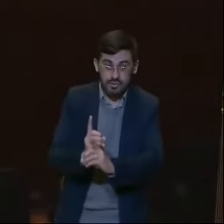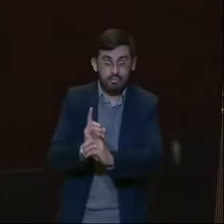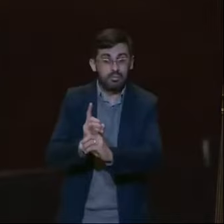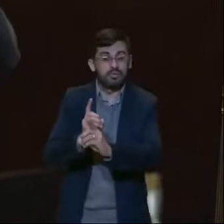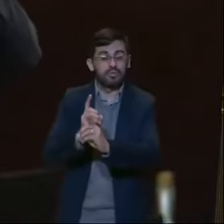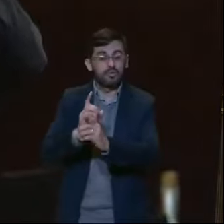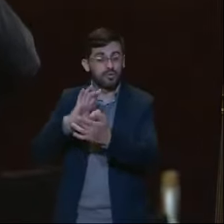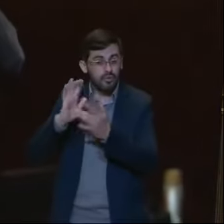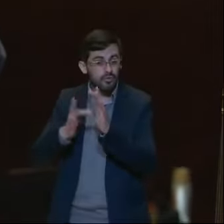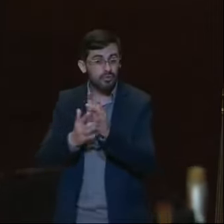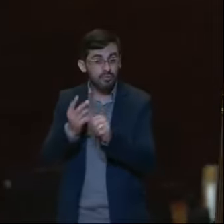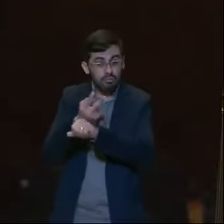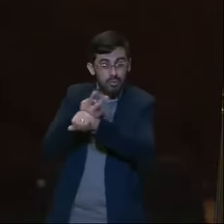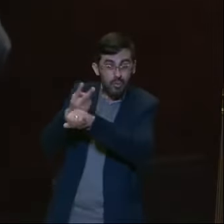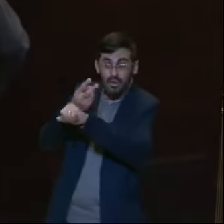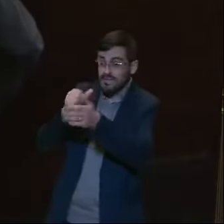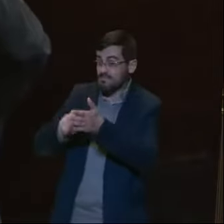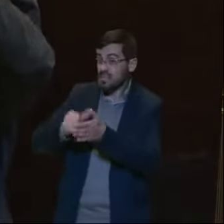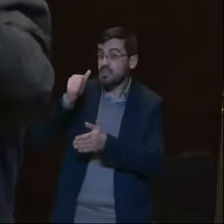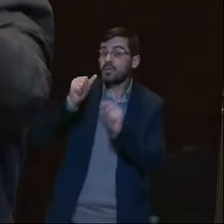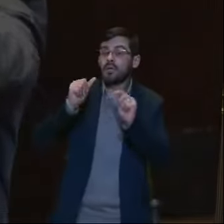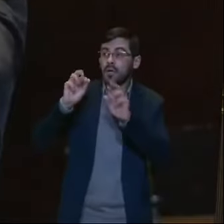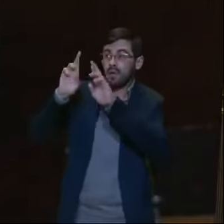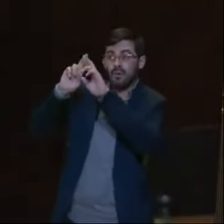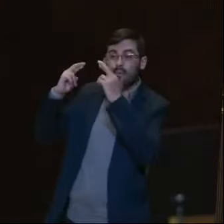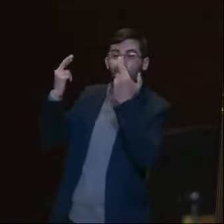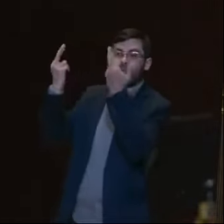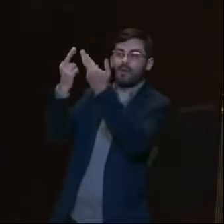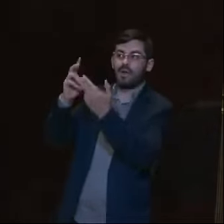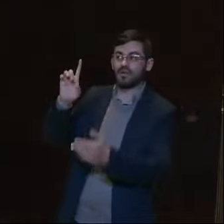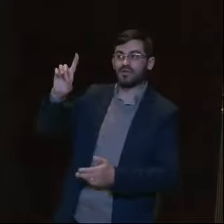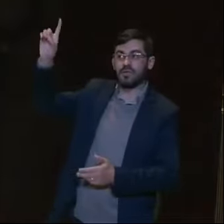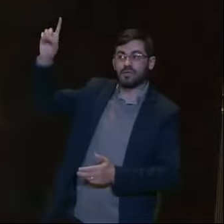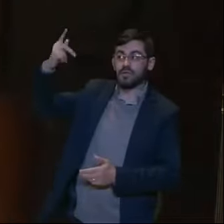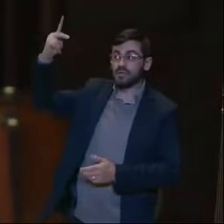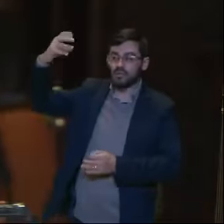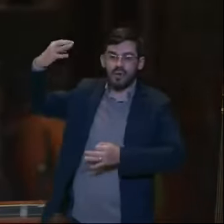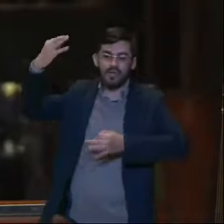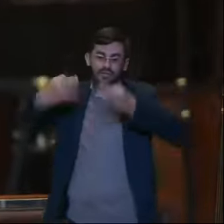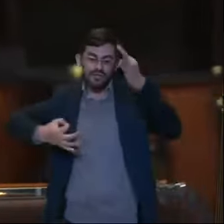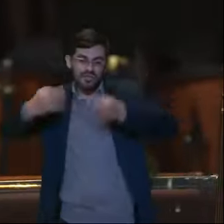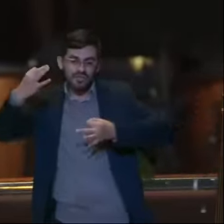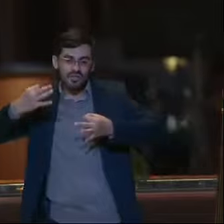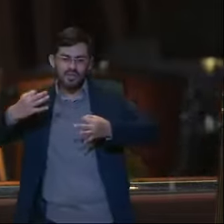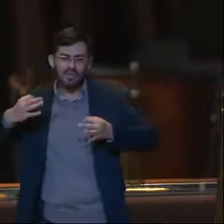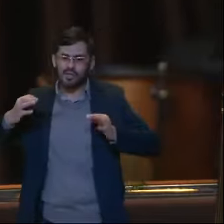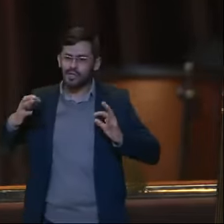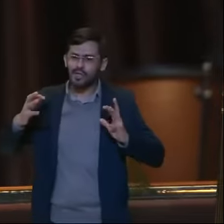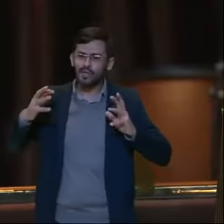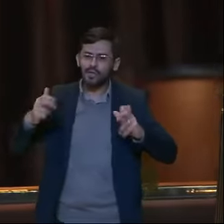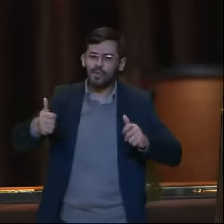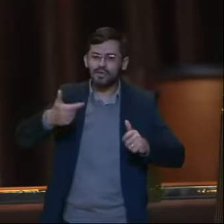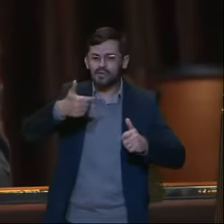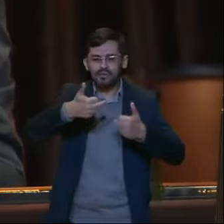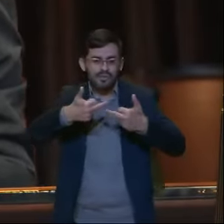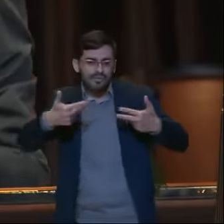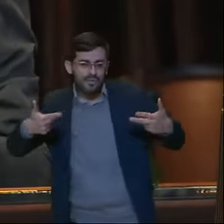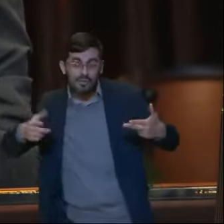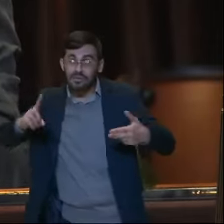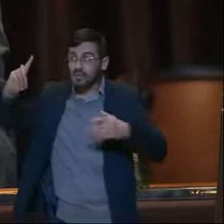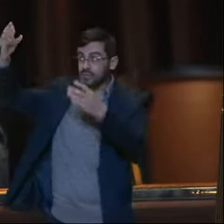O reino de Deus e a sua justiça, e todas as coisas lhe seriam